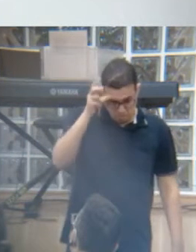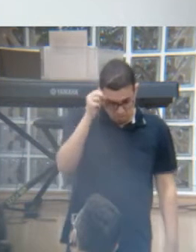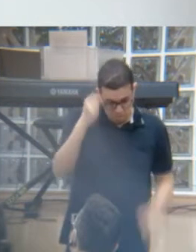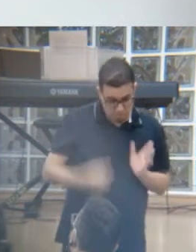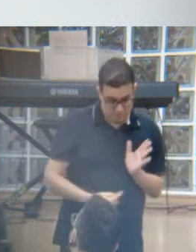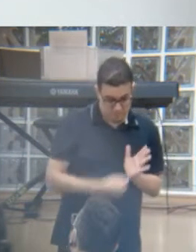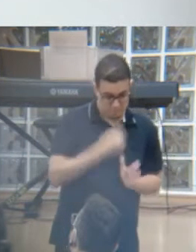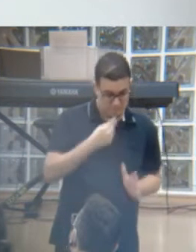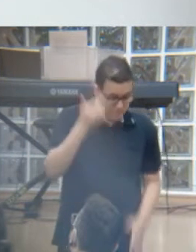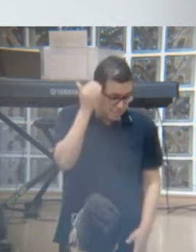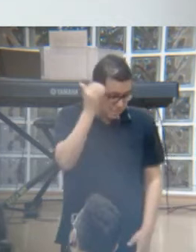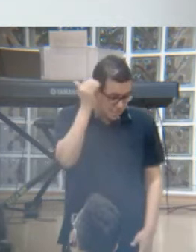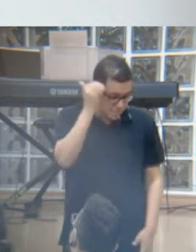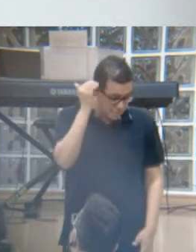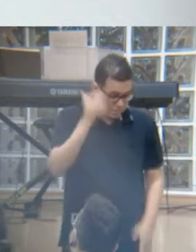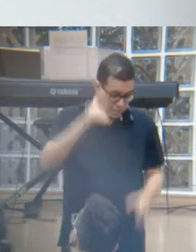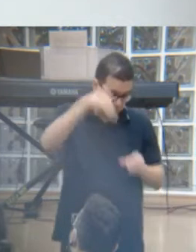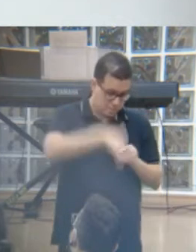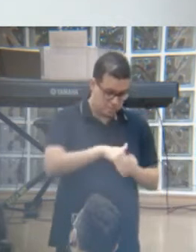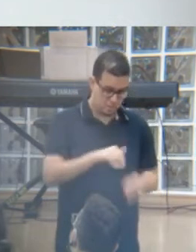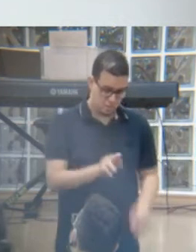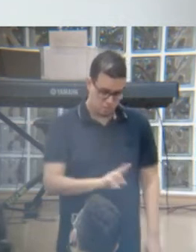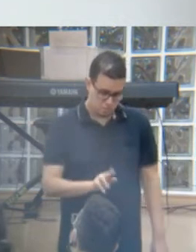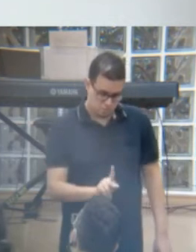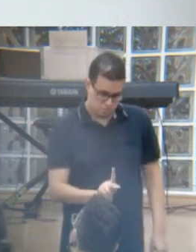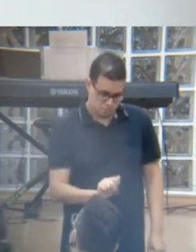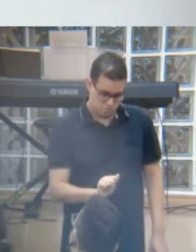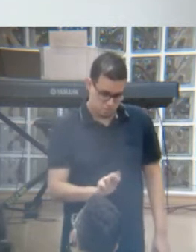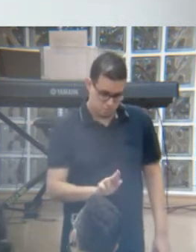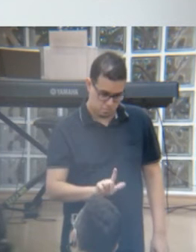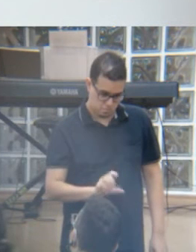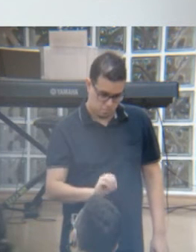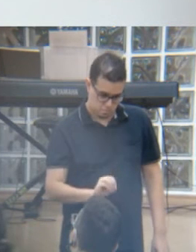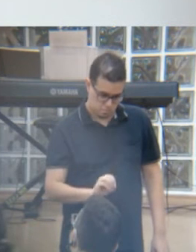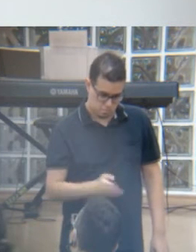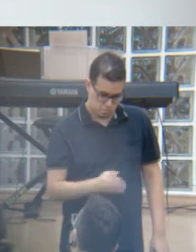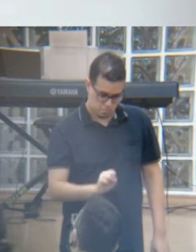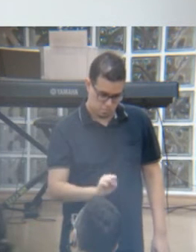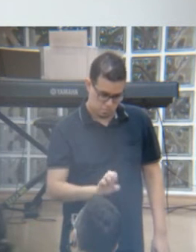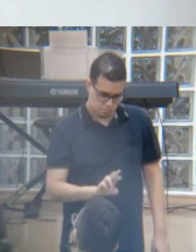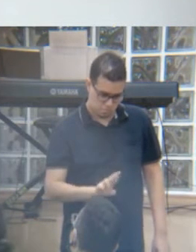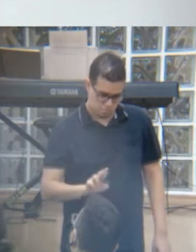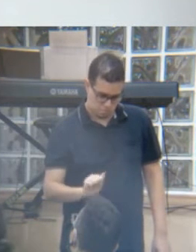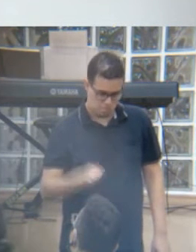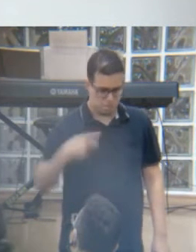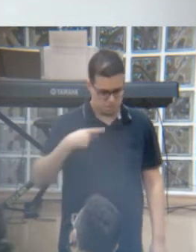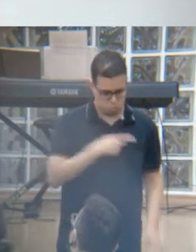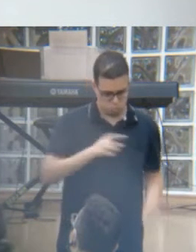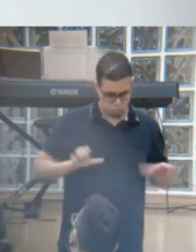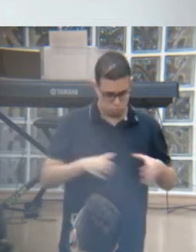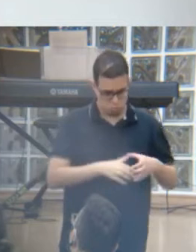André, Paulo Serra, né? Estivemos lá, um grupo de pastores, que ele pediu para